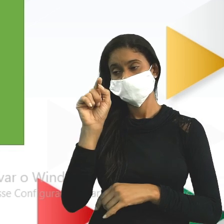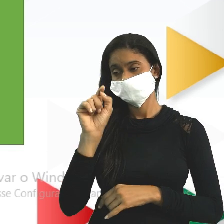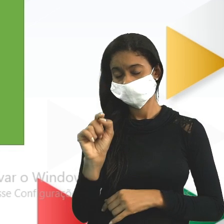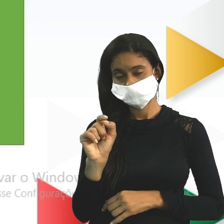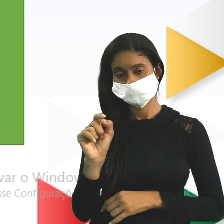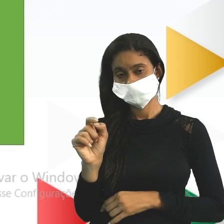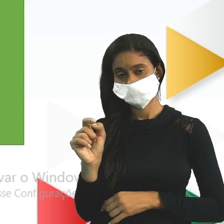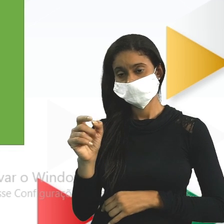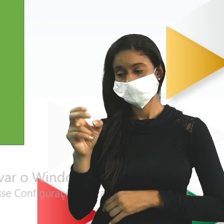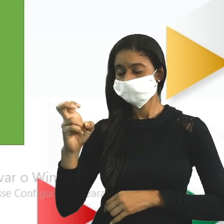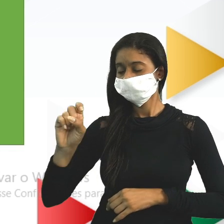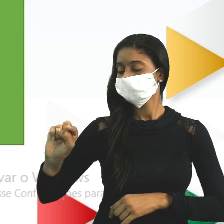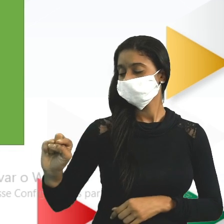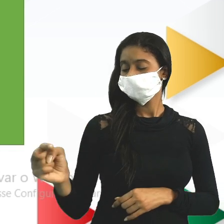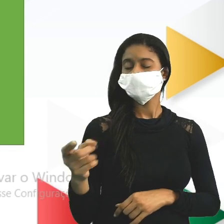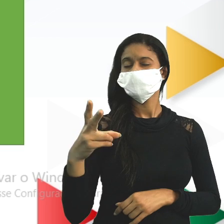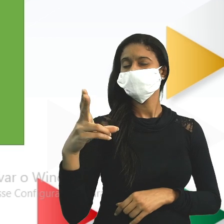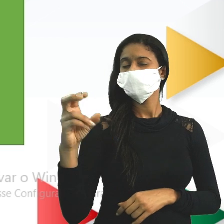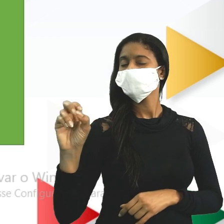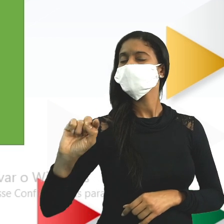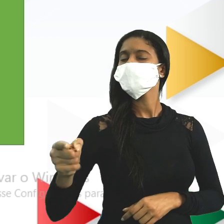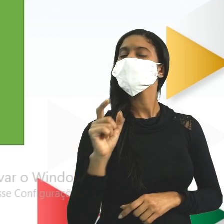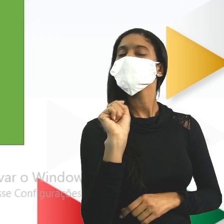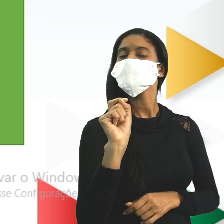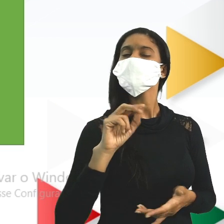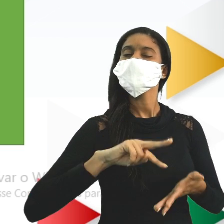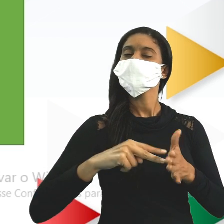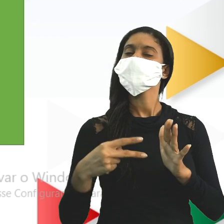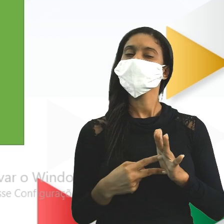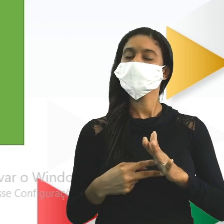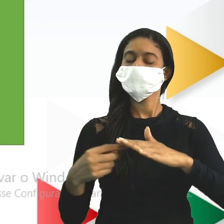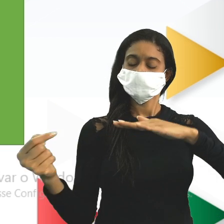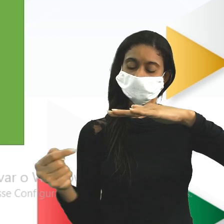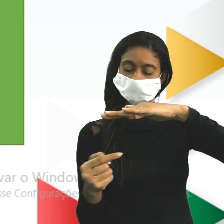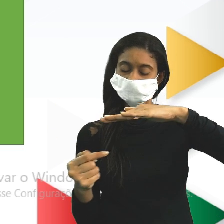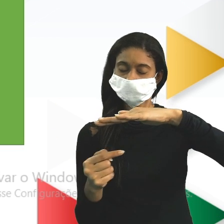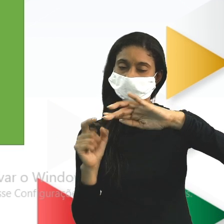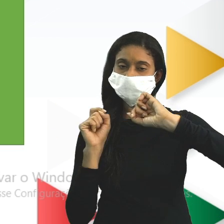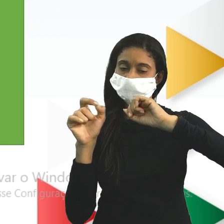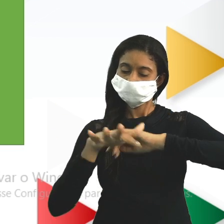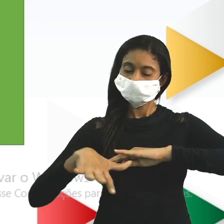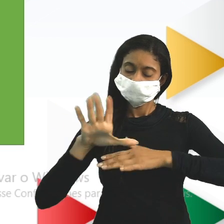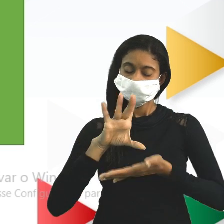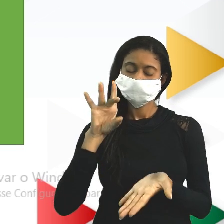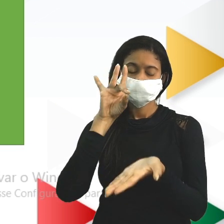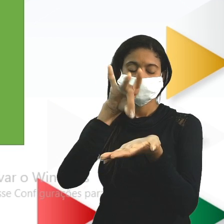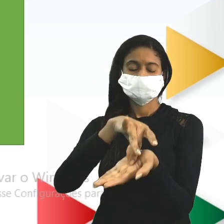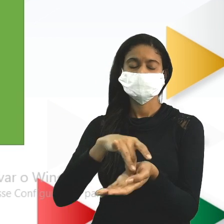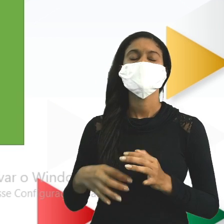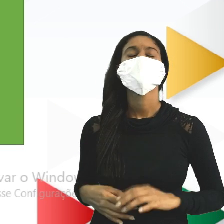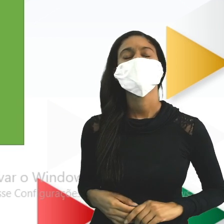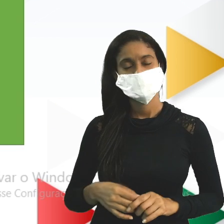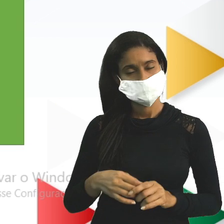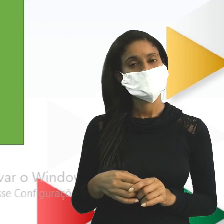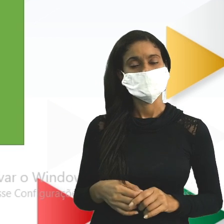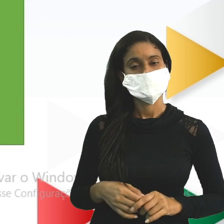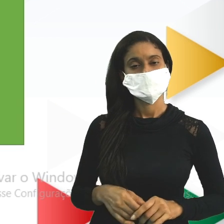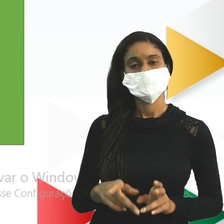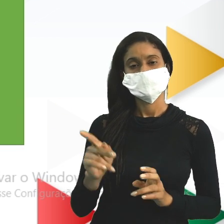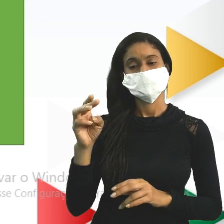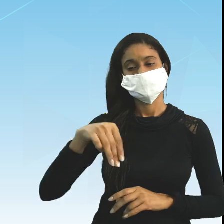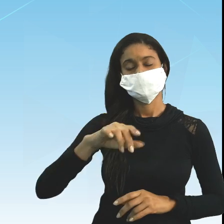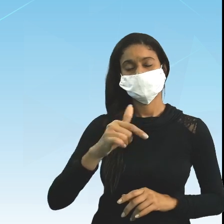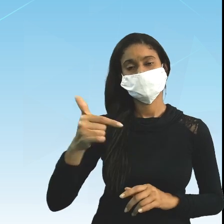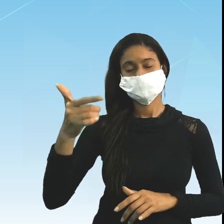os 5.000 ou 50.000. É o quê? É o denominador, é uma área real em quilômetros quadrados ou de